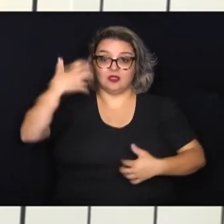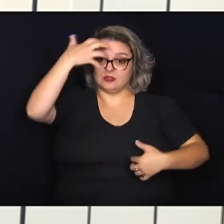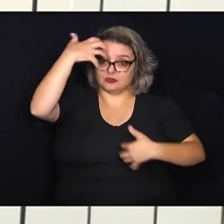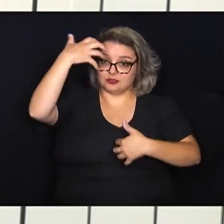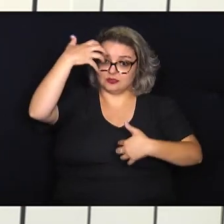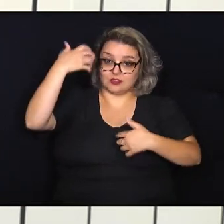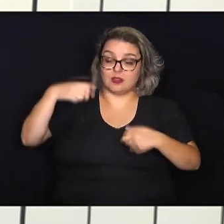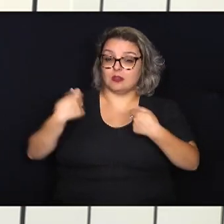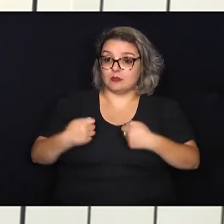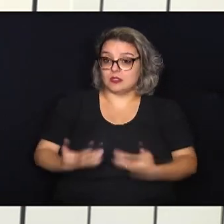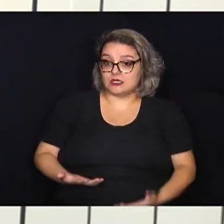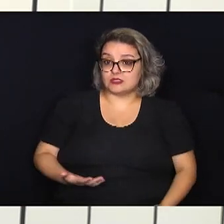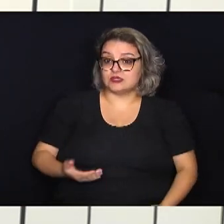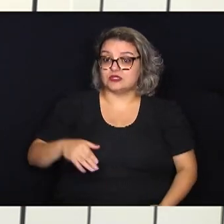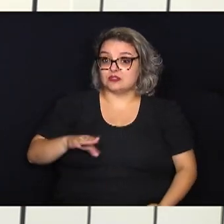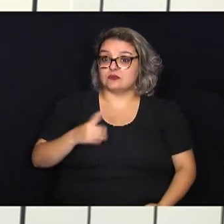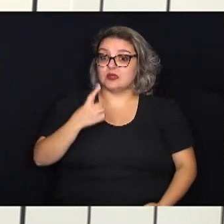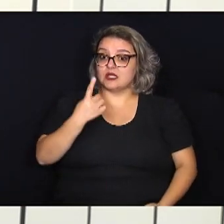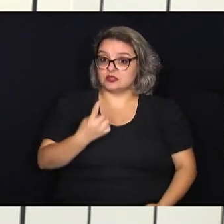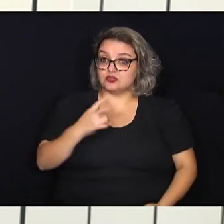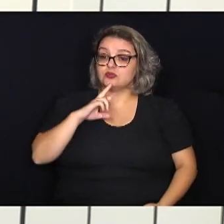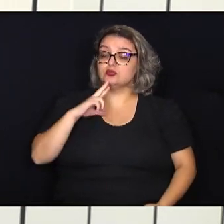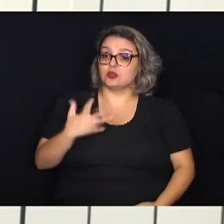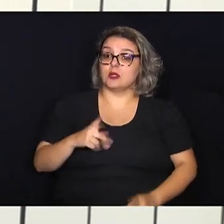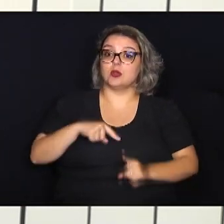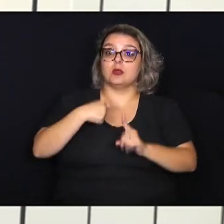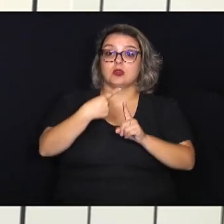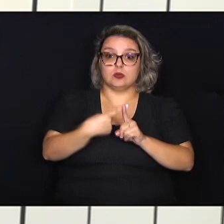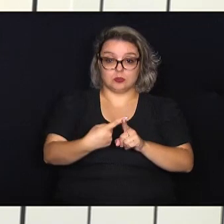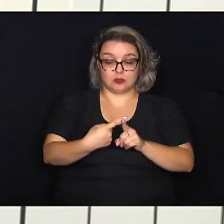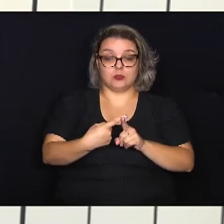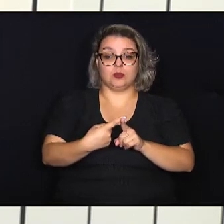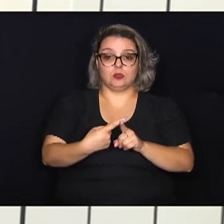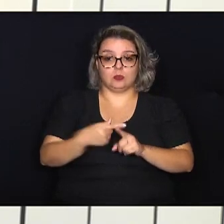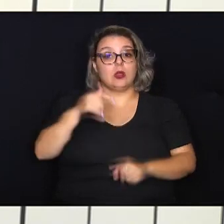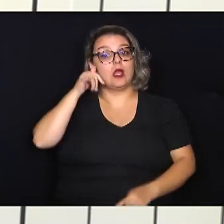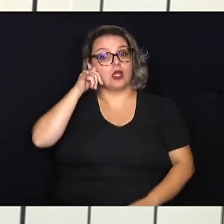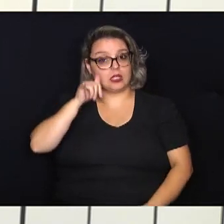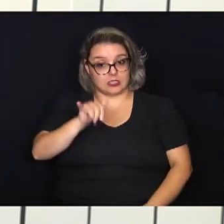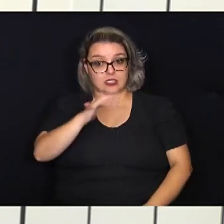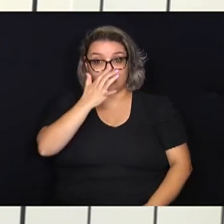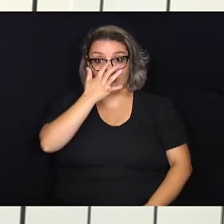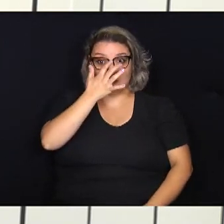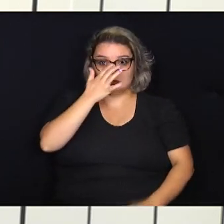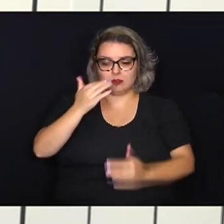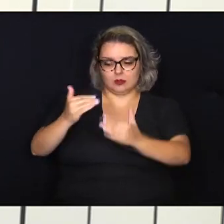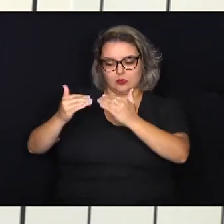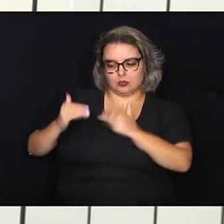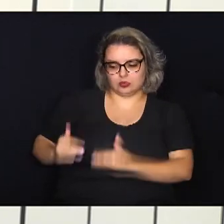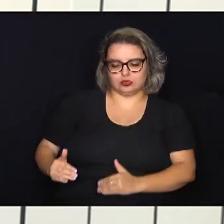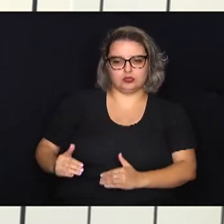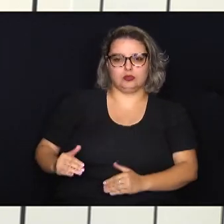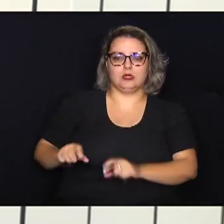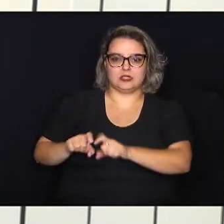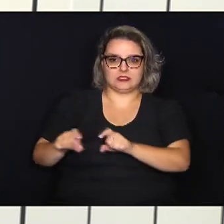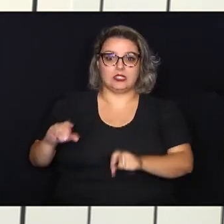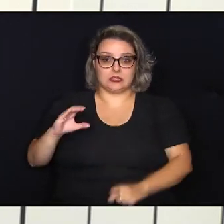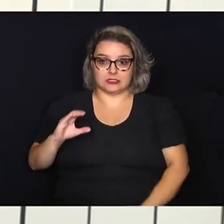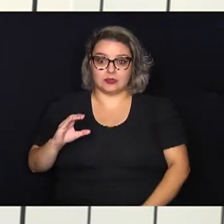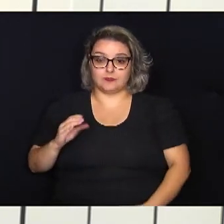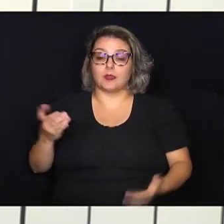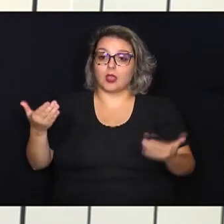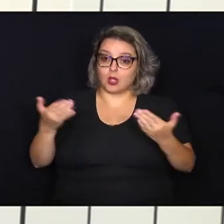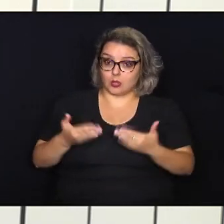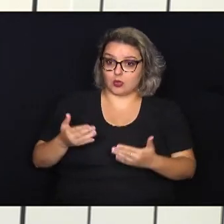precisa de pelo menos mais um resultado positivo para evitar a queda para a Série C. Agora,